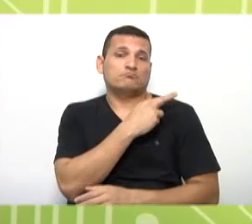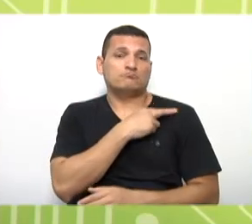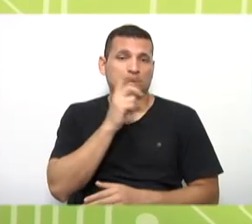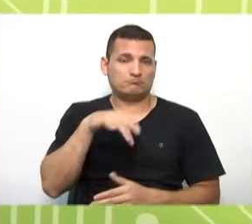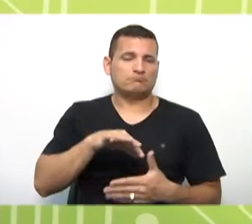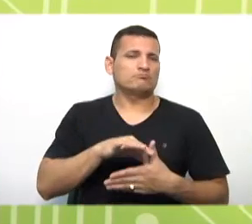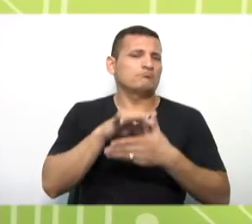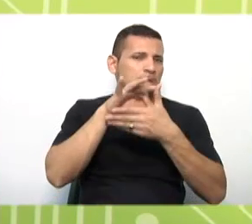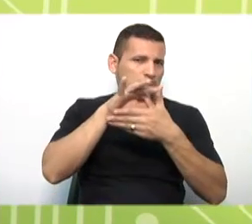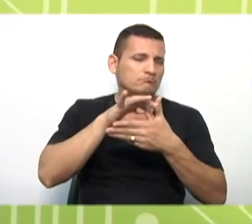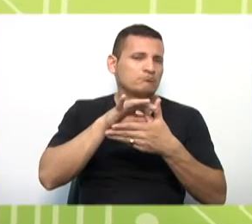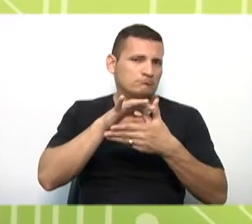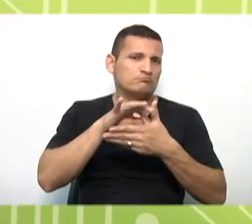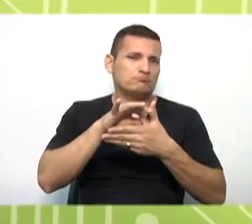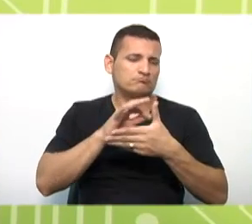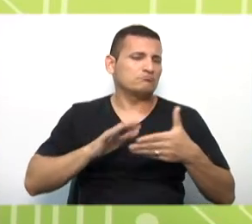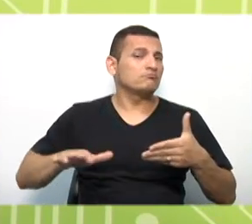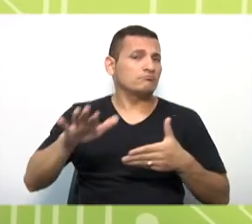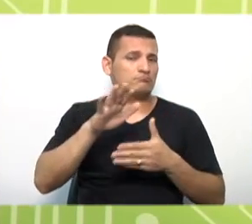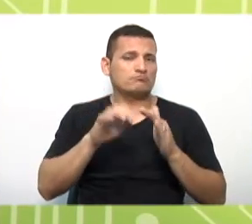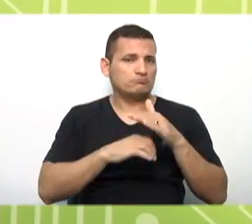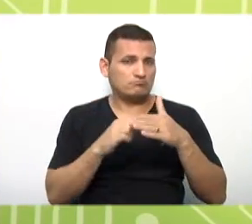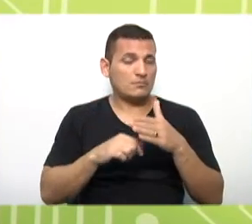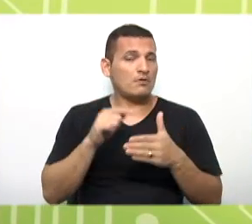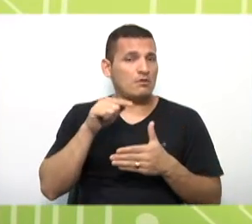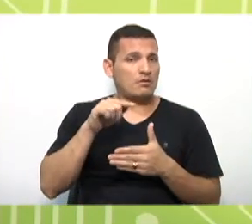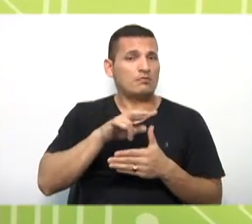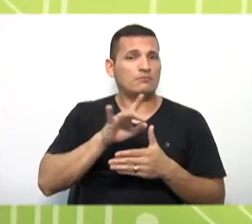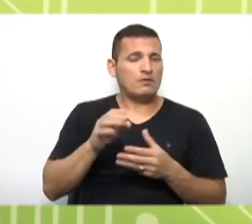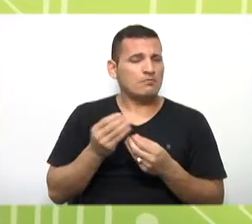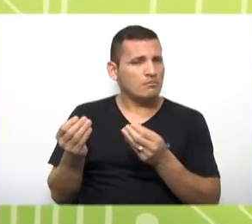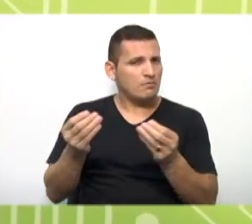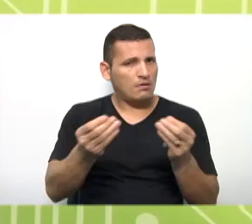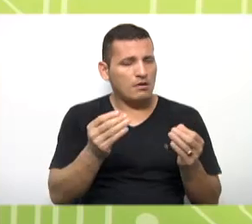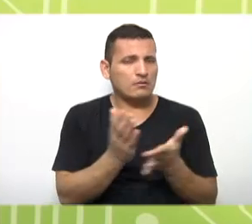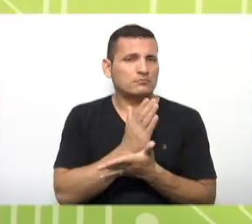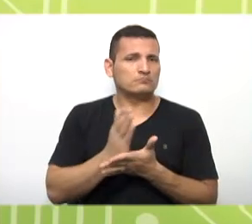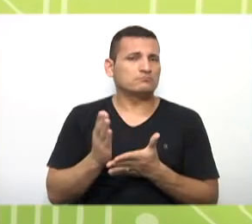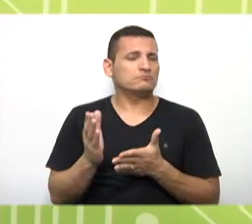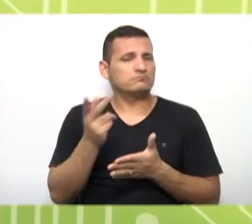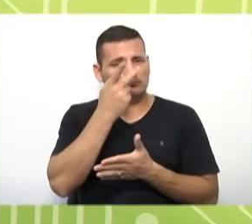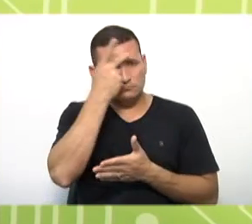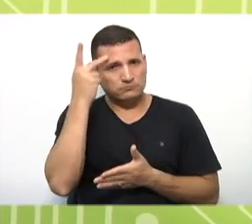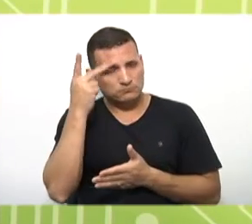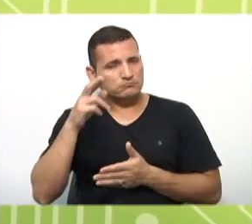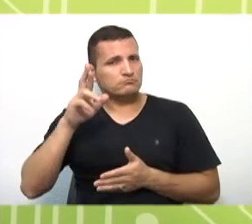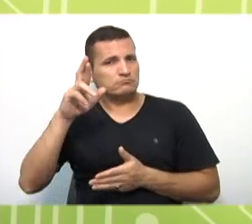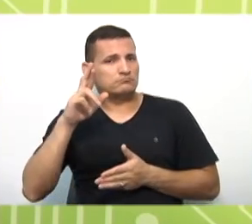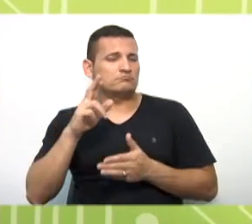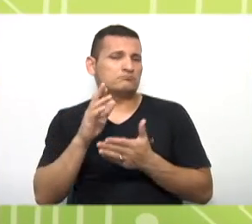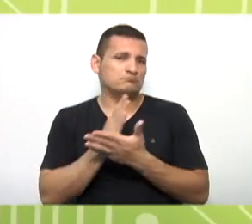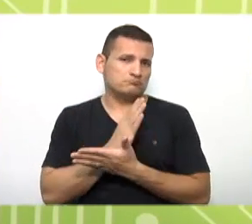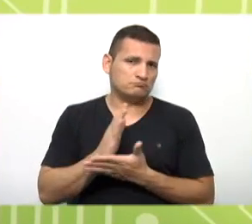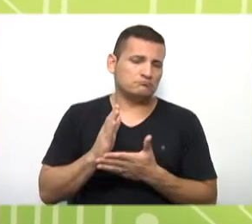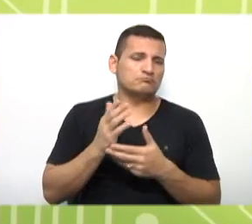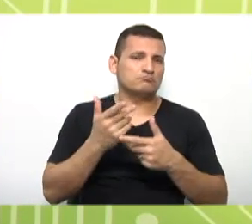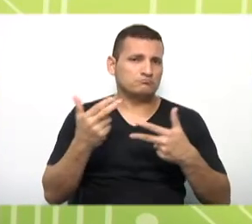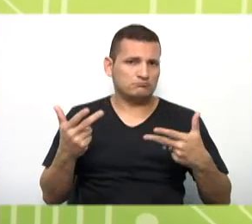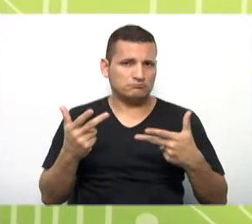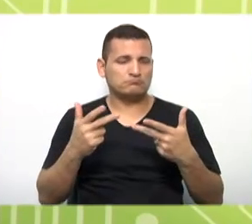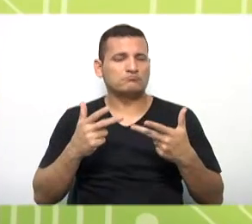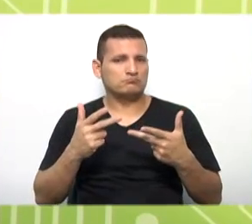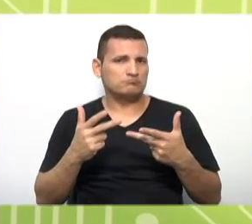vai dar poder, dar autoridade a algumas pessoas para realizar atividades, para